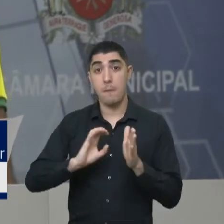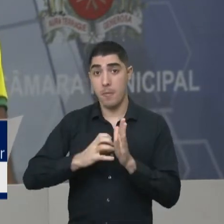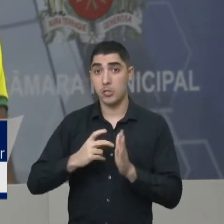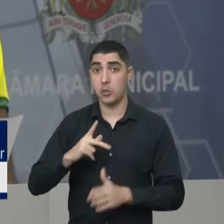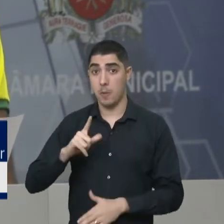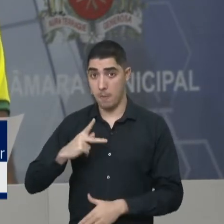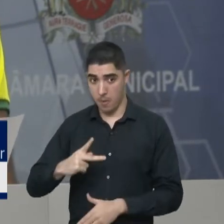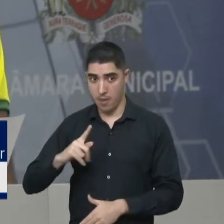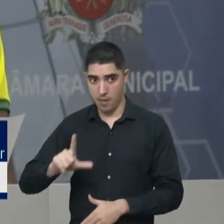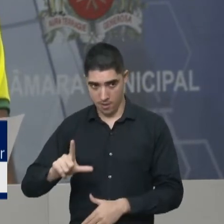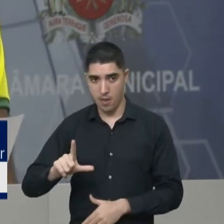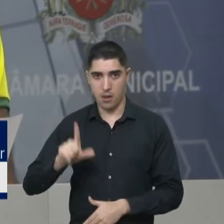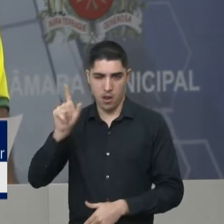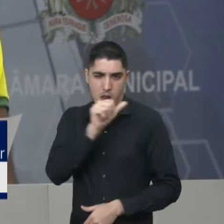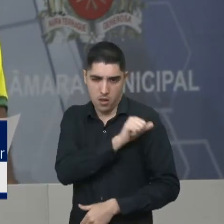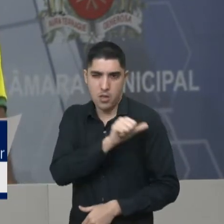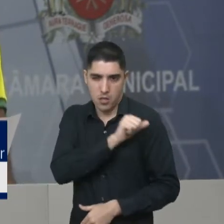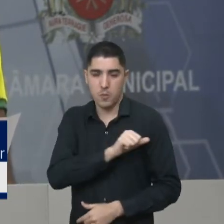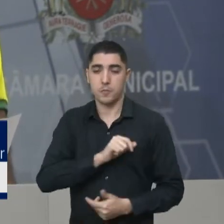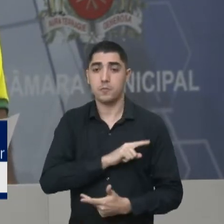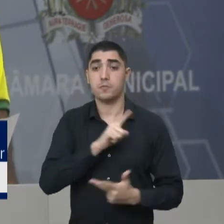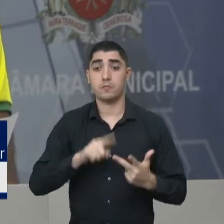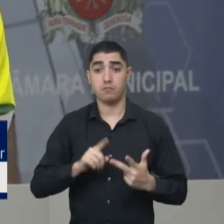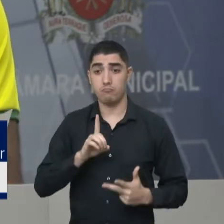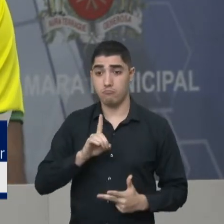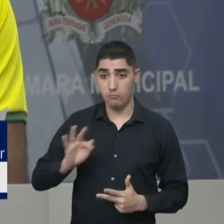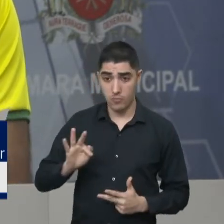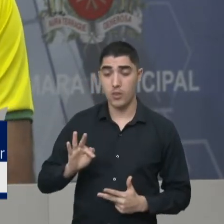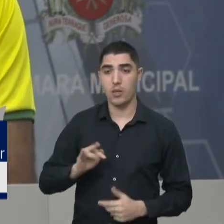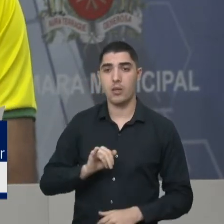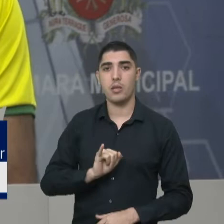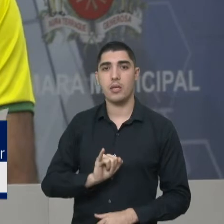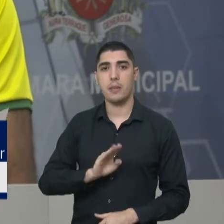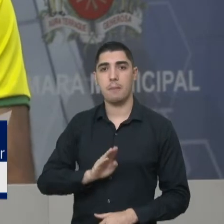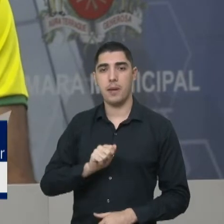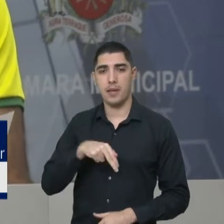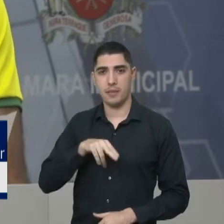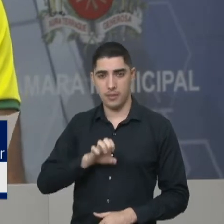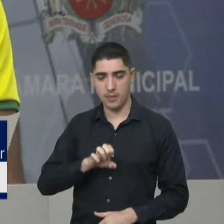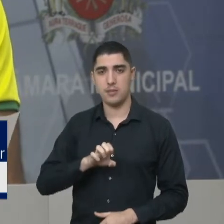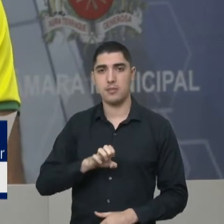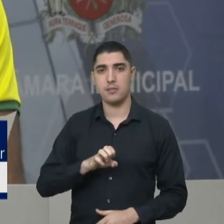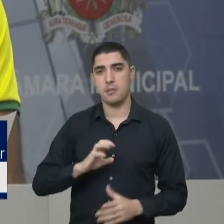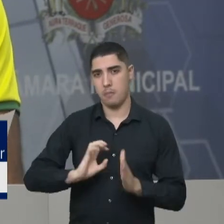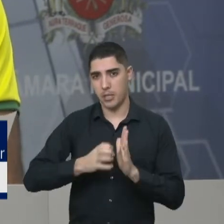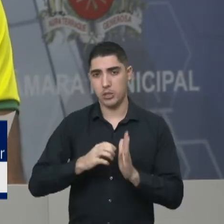turno. No Distrito Federal, o Ibanez, do MDB, reeleito.